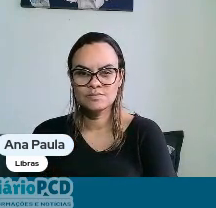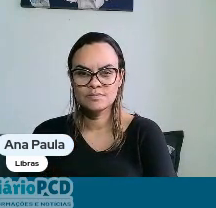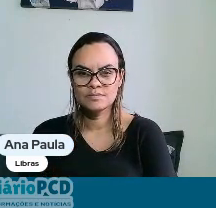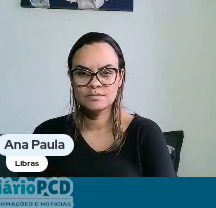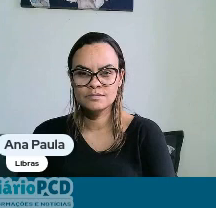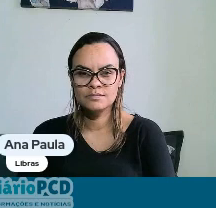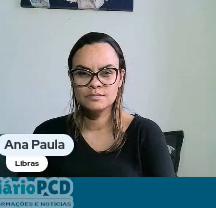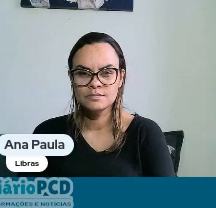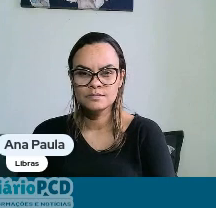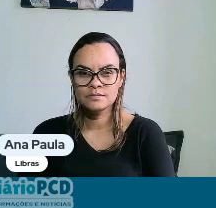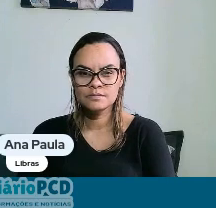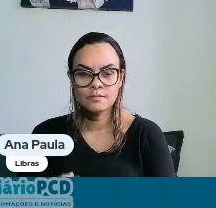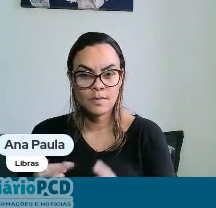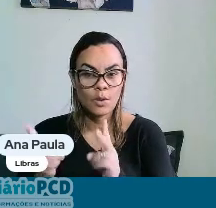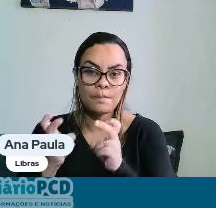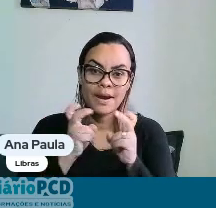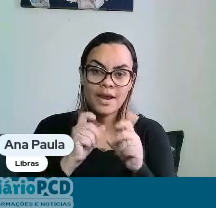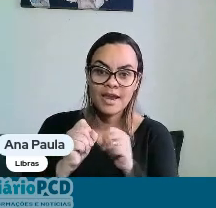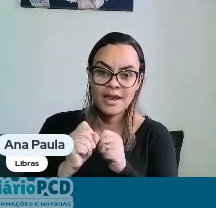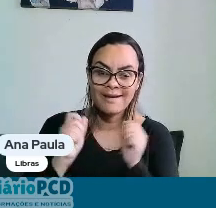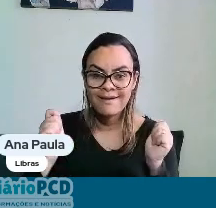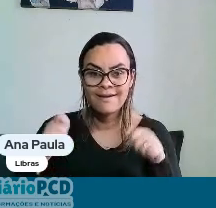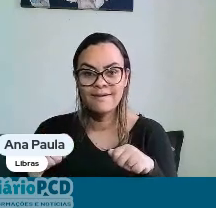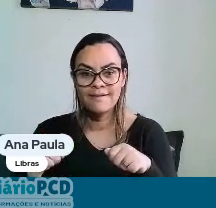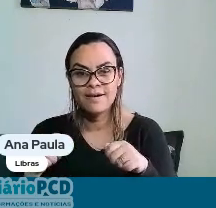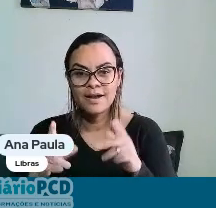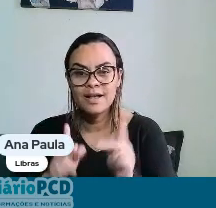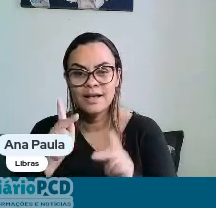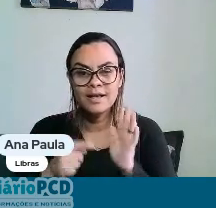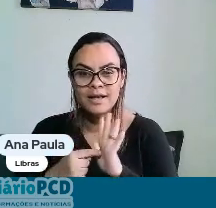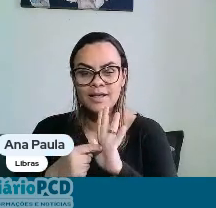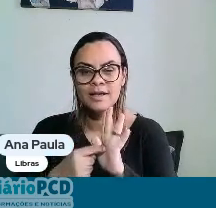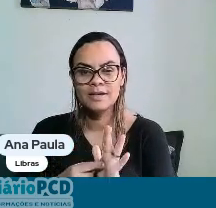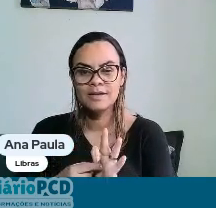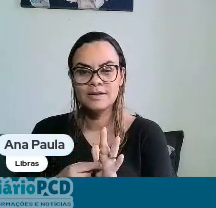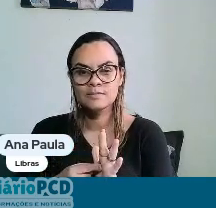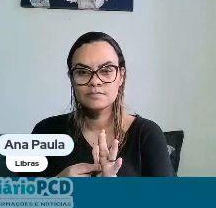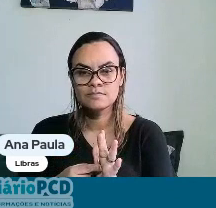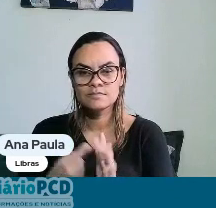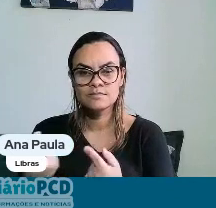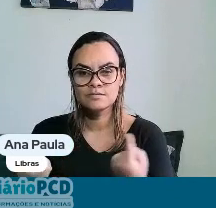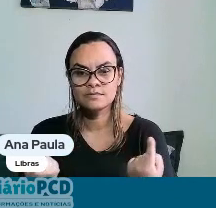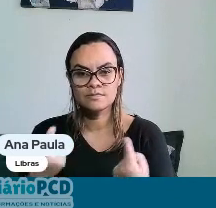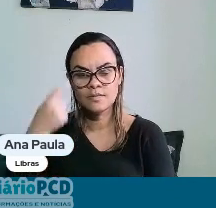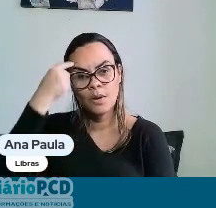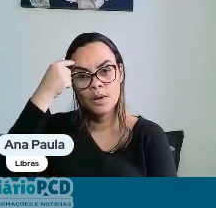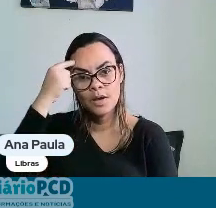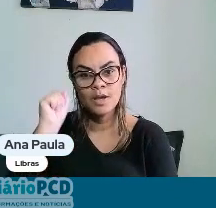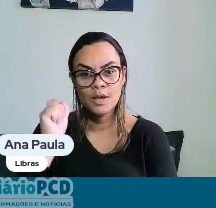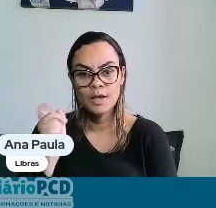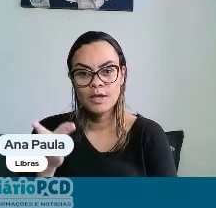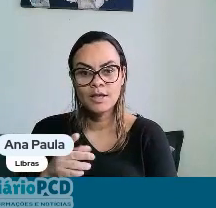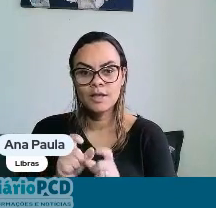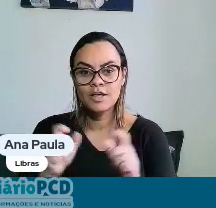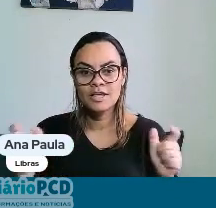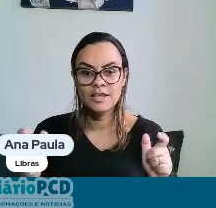Arthur Lira percebeu que é necessário até para o povo mostrar que, se de um lado eles estão pensando em aumento